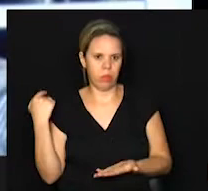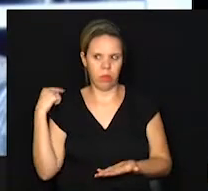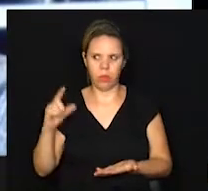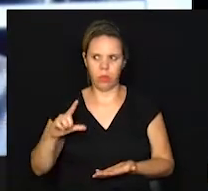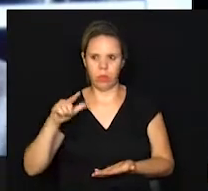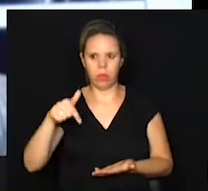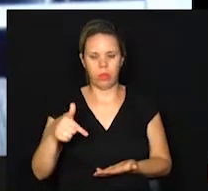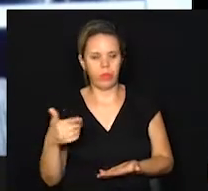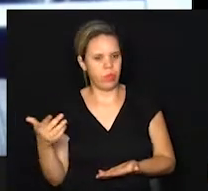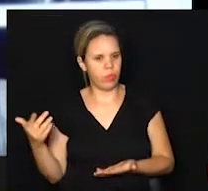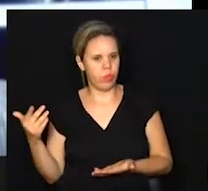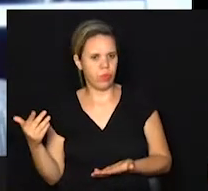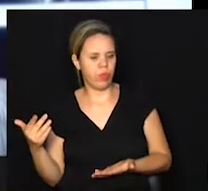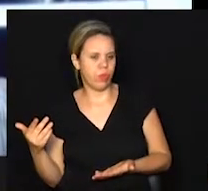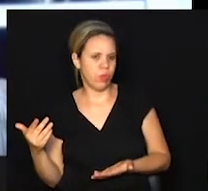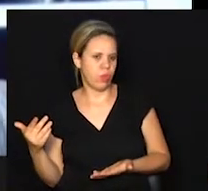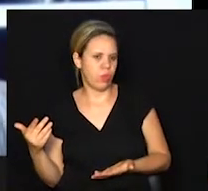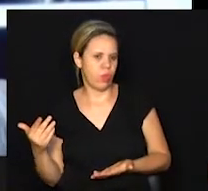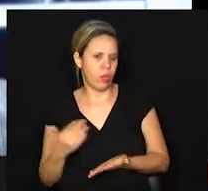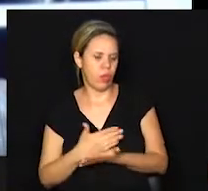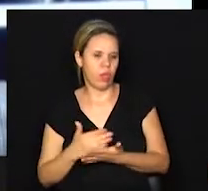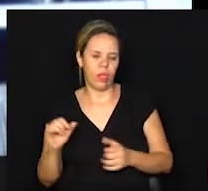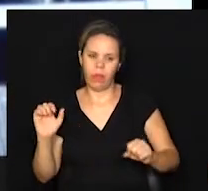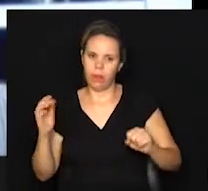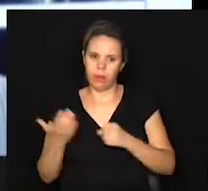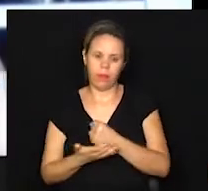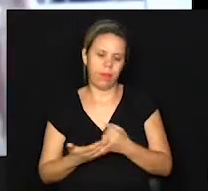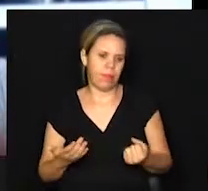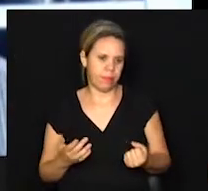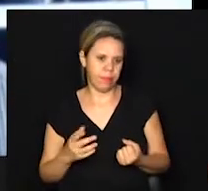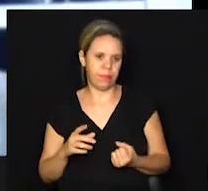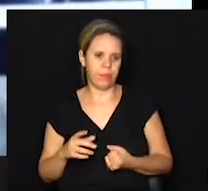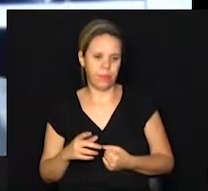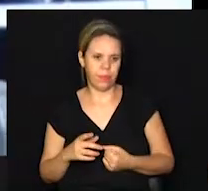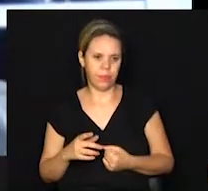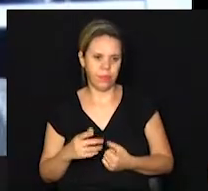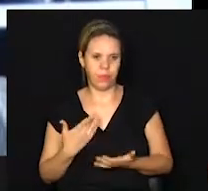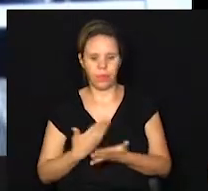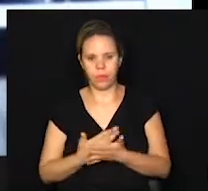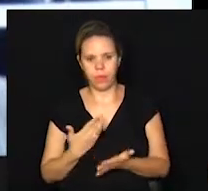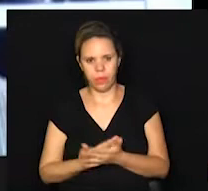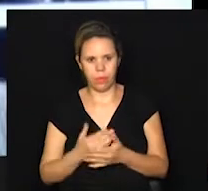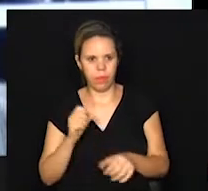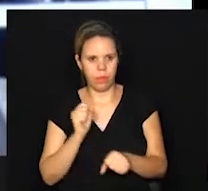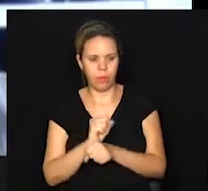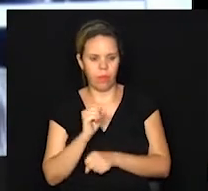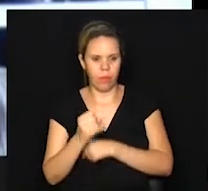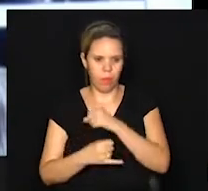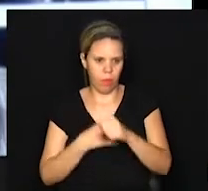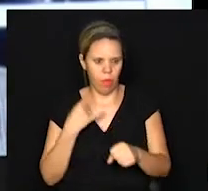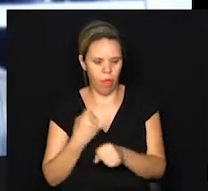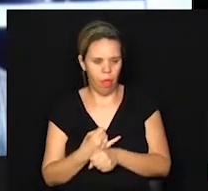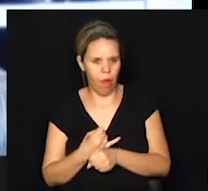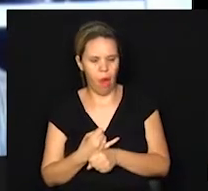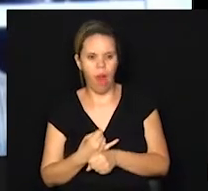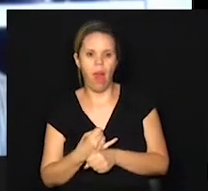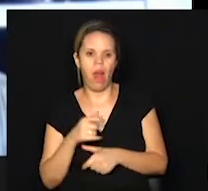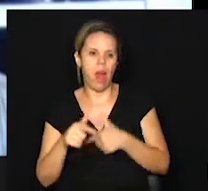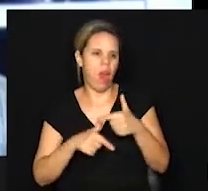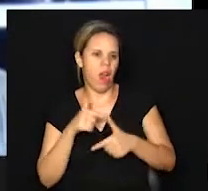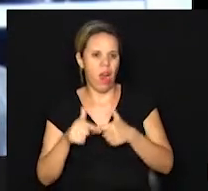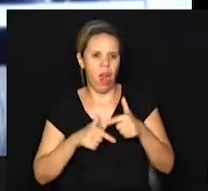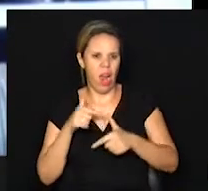após o início da pandemia, ou seja, após o início das aulas remotas, foi uma carga, um